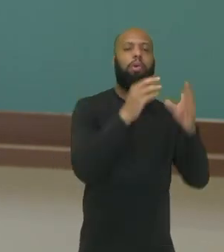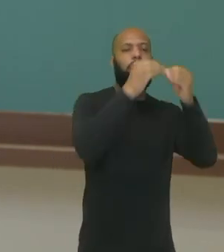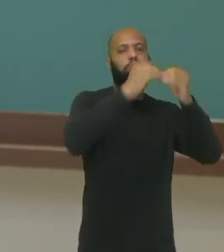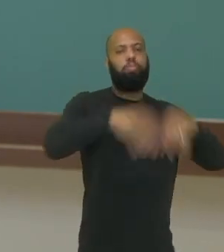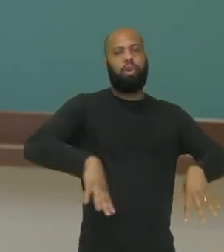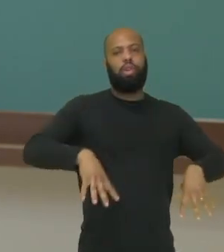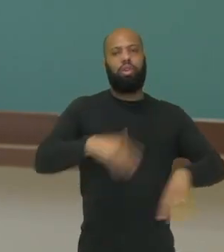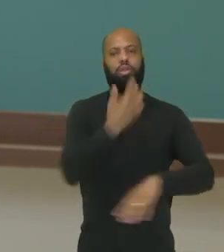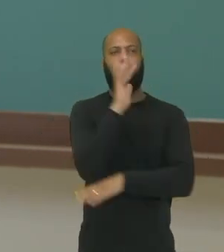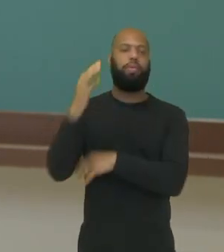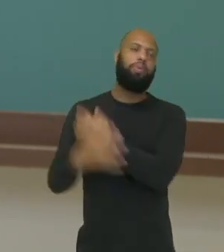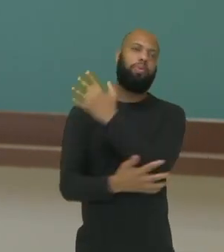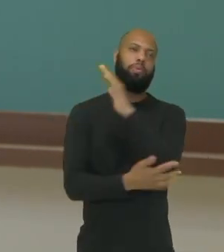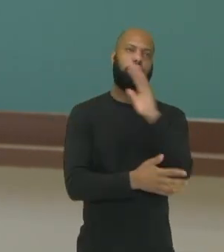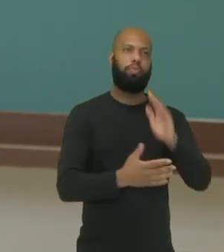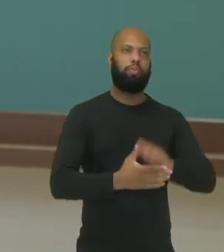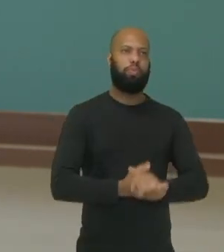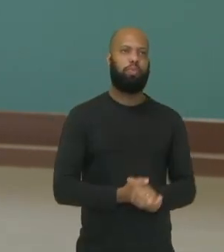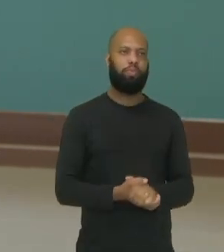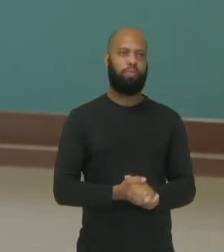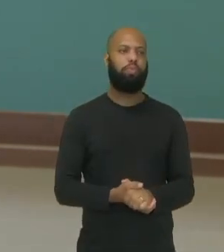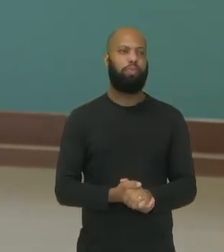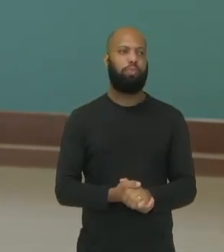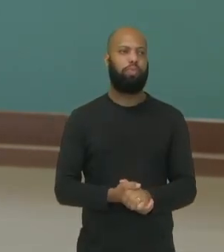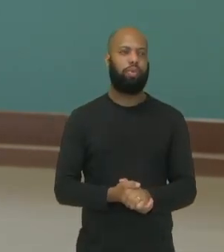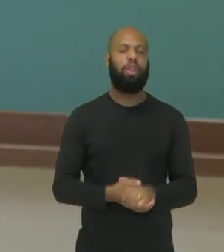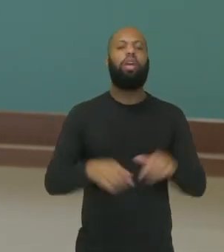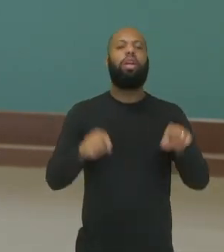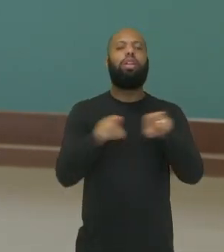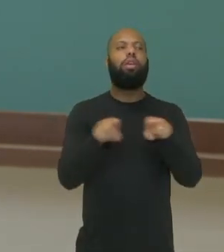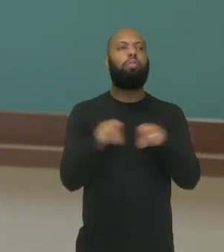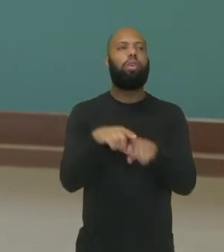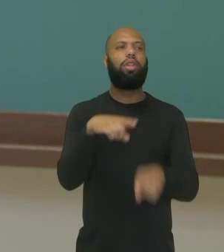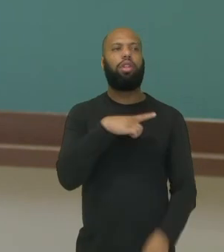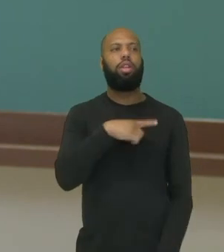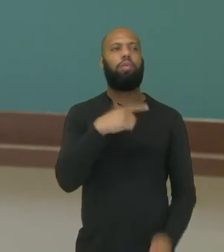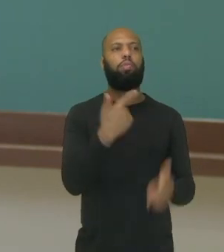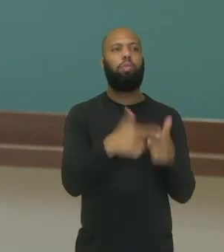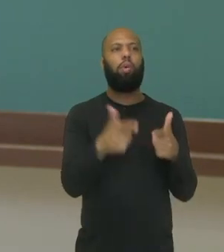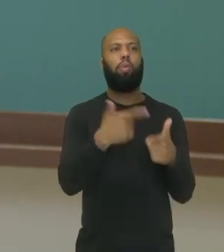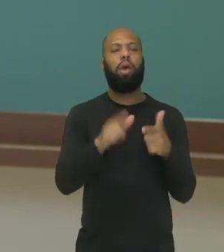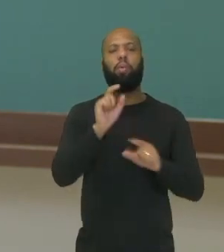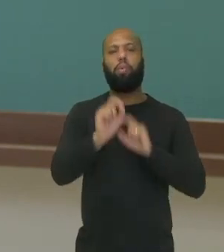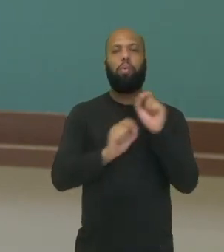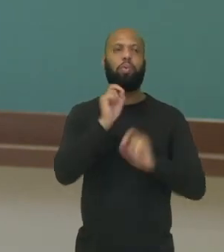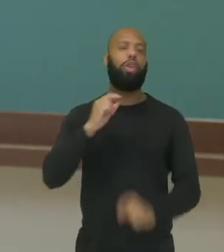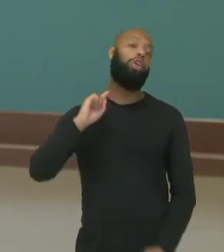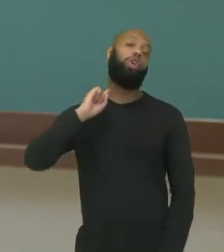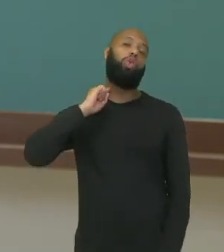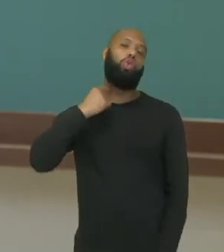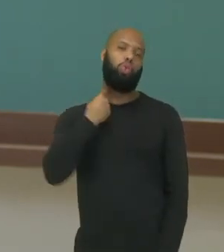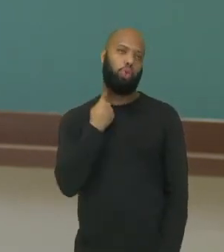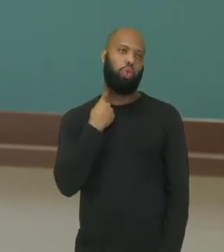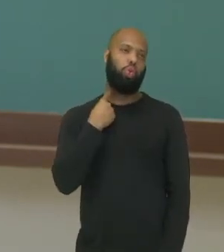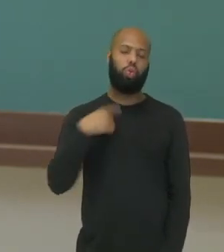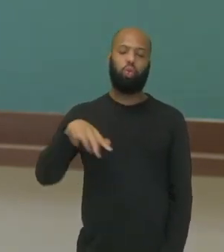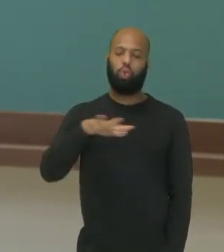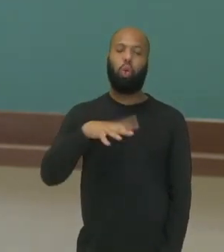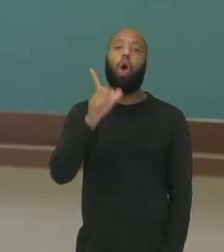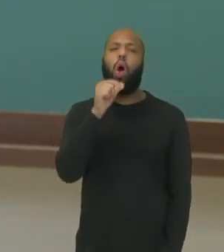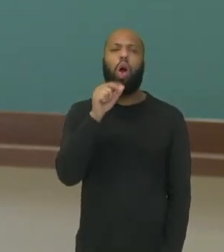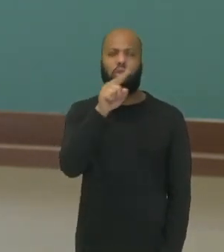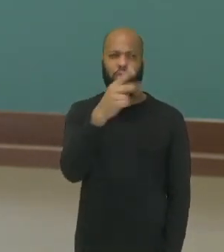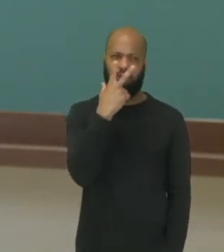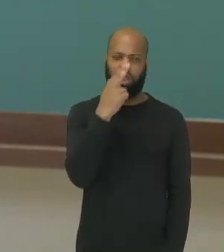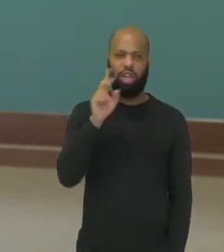vez mais o aumento do efeito estufa. Assim também como poluição, a contaminação das águas. Vocês acham que